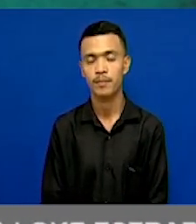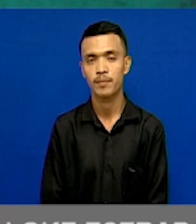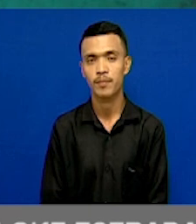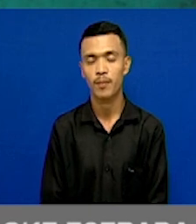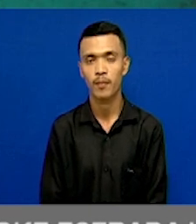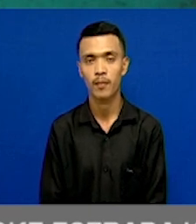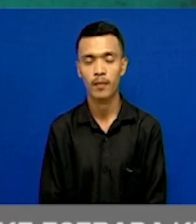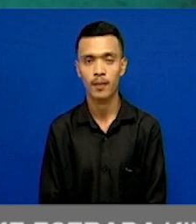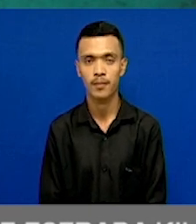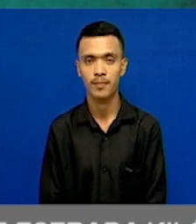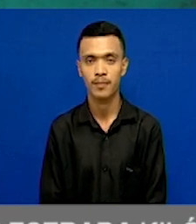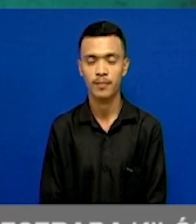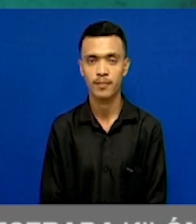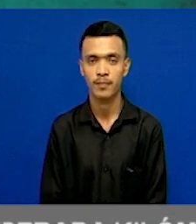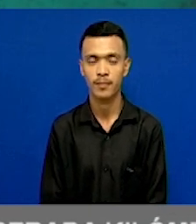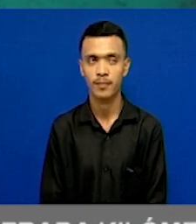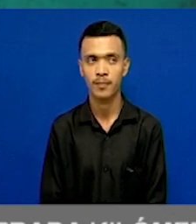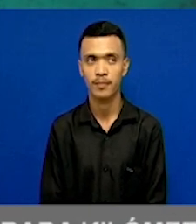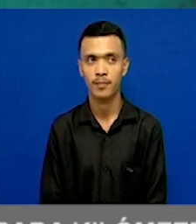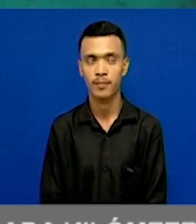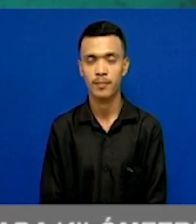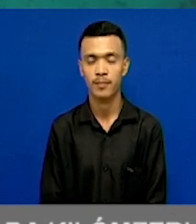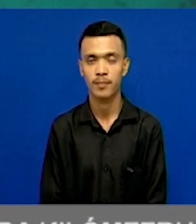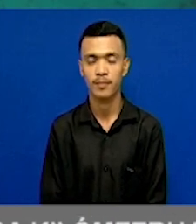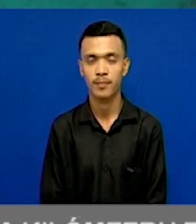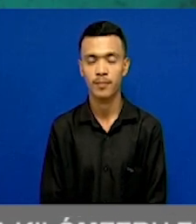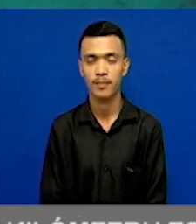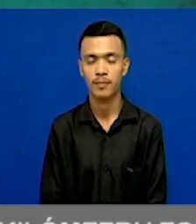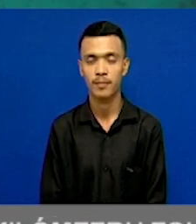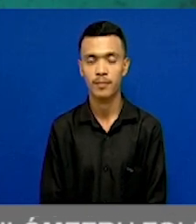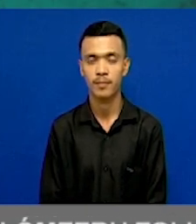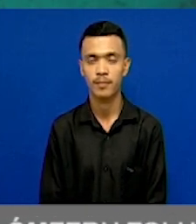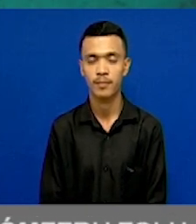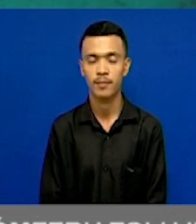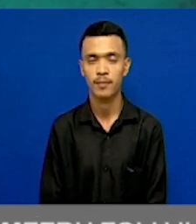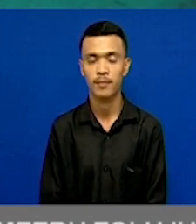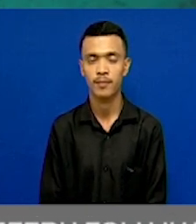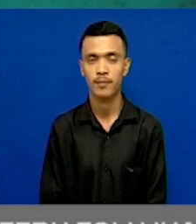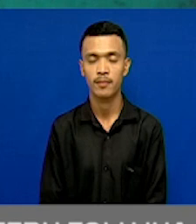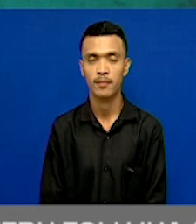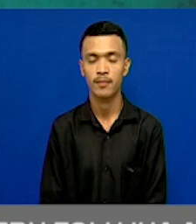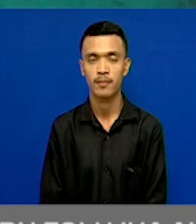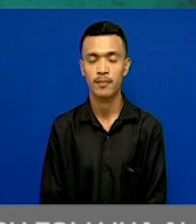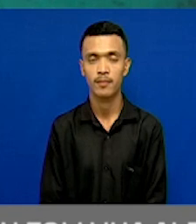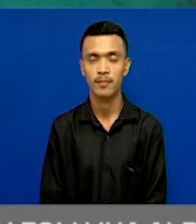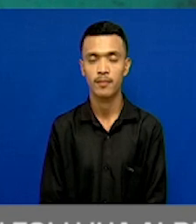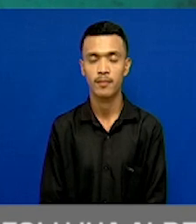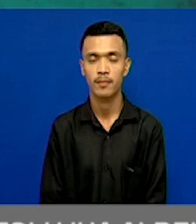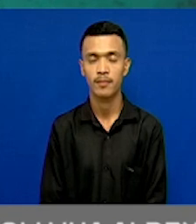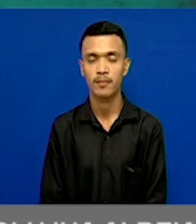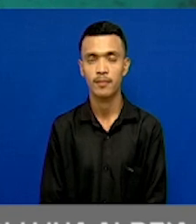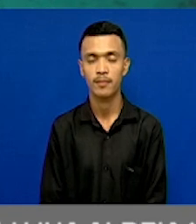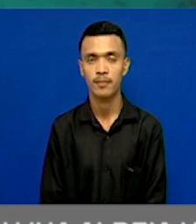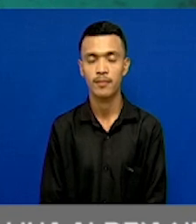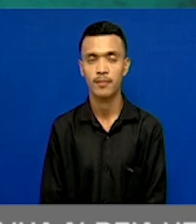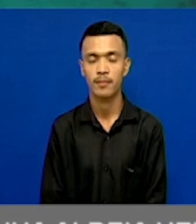Bebê, será tipo, você não vai, mas não é integrado lá atrás. Mal nutrição, que é? Não tem resistência, galera? Mal nutrição, não é, mas